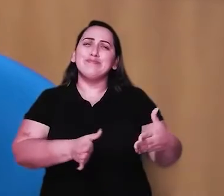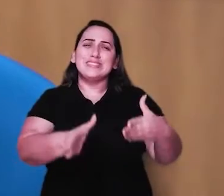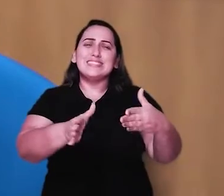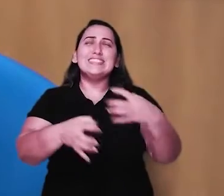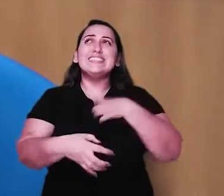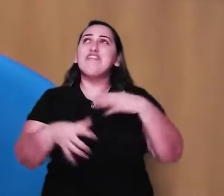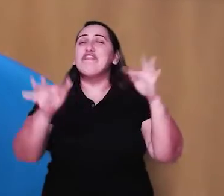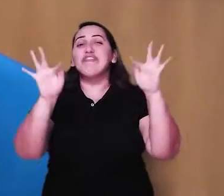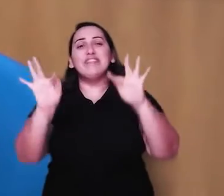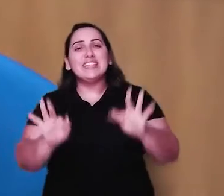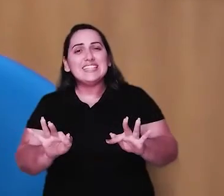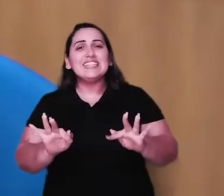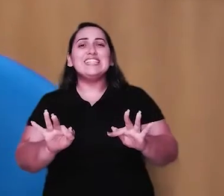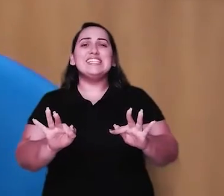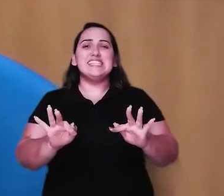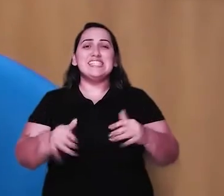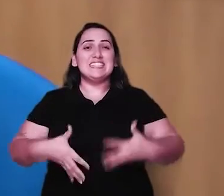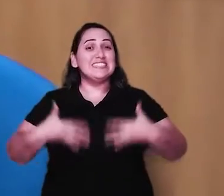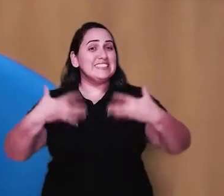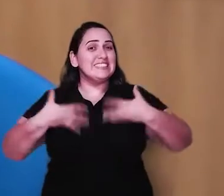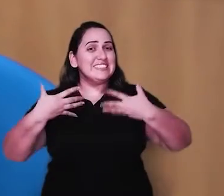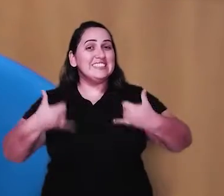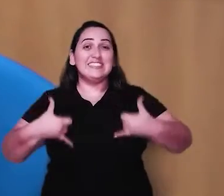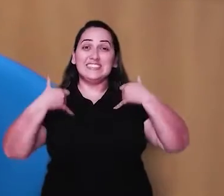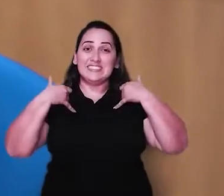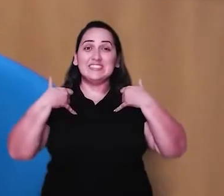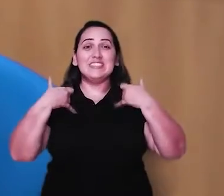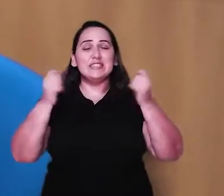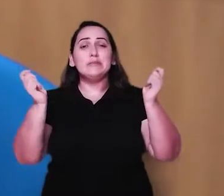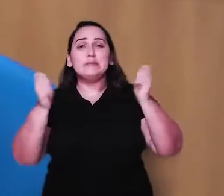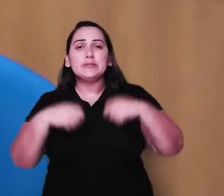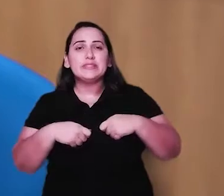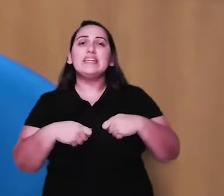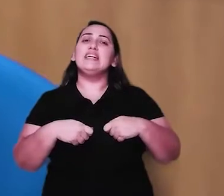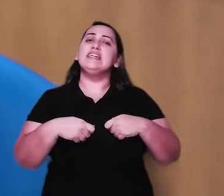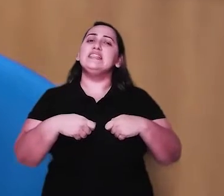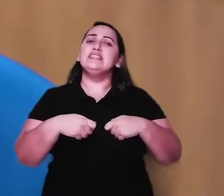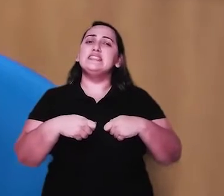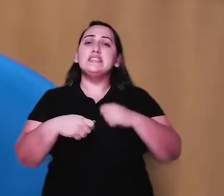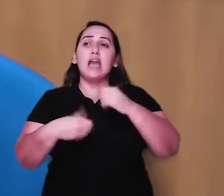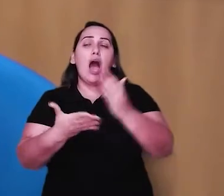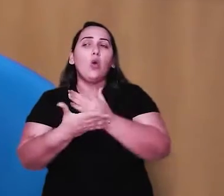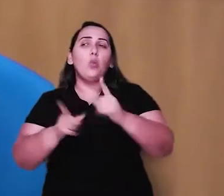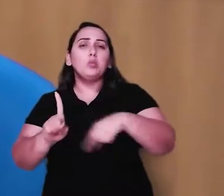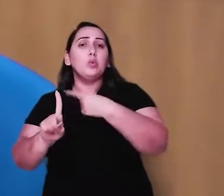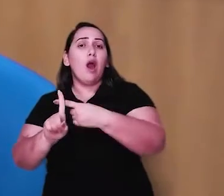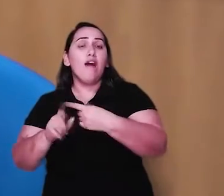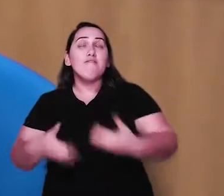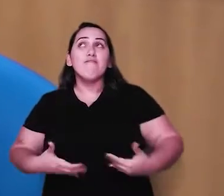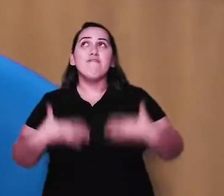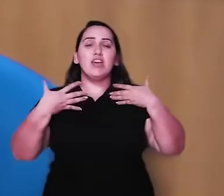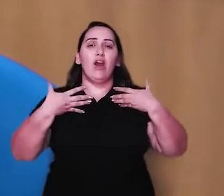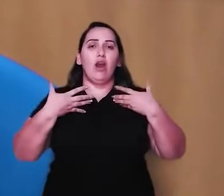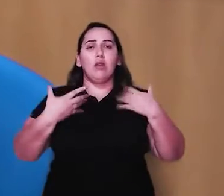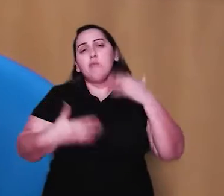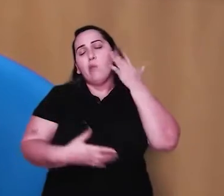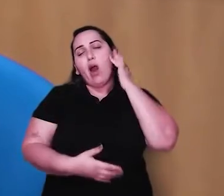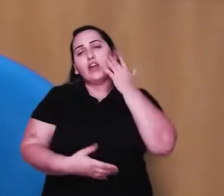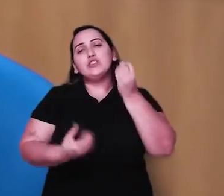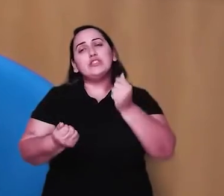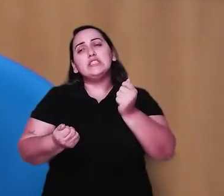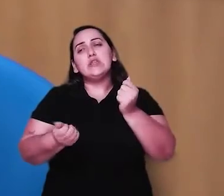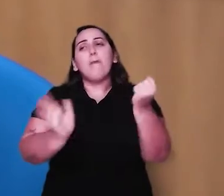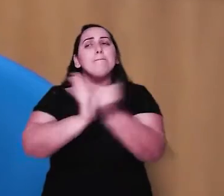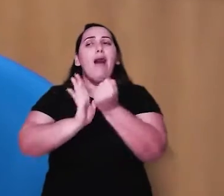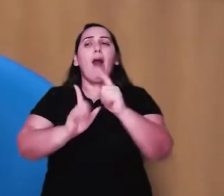caminhada feliz, muito exitosa, cheia de pontos altos e de vitórias, e eu acho que eu saio da